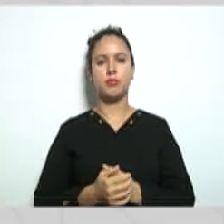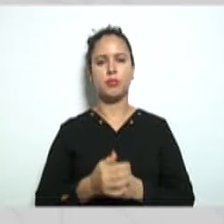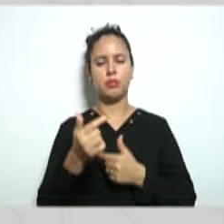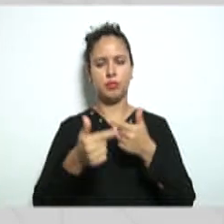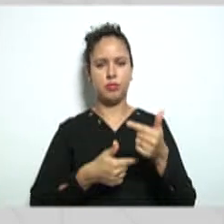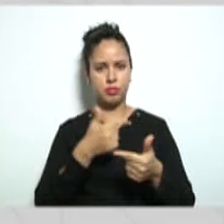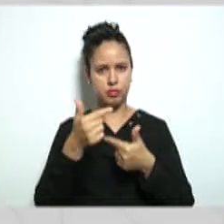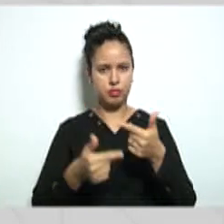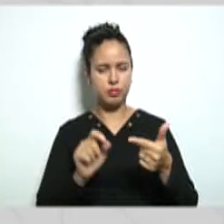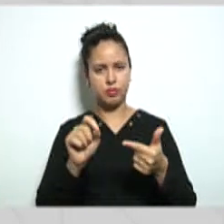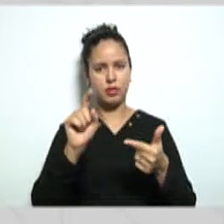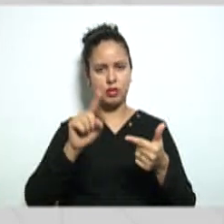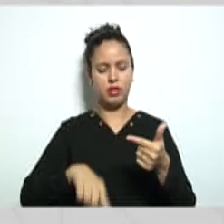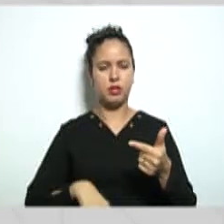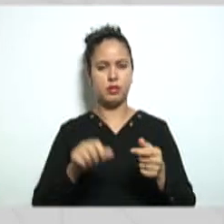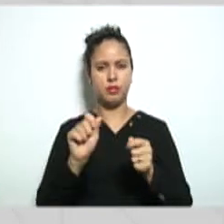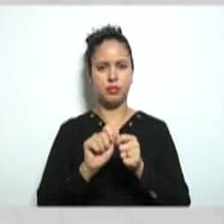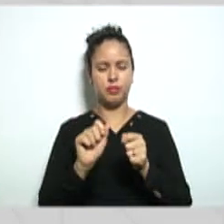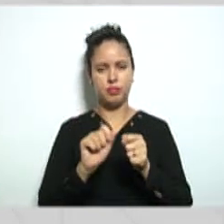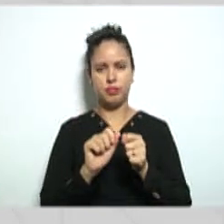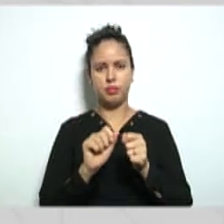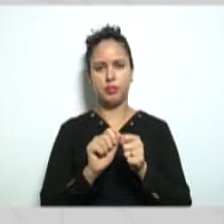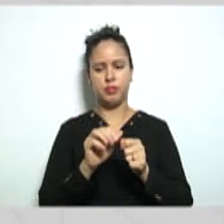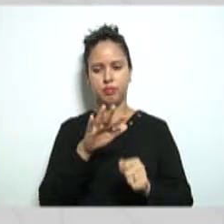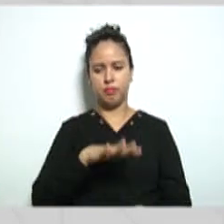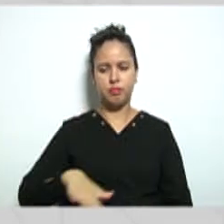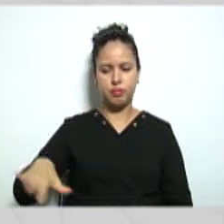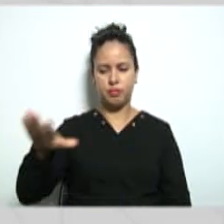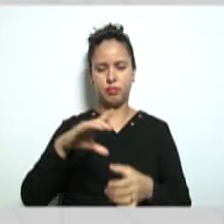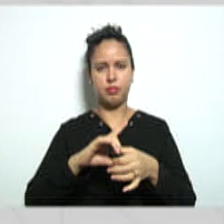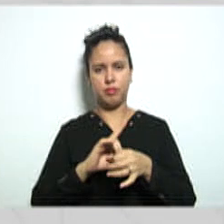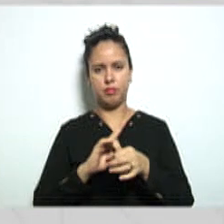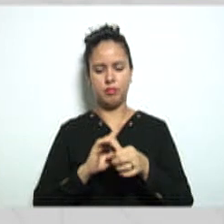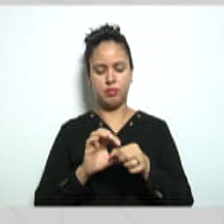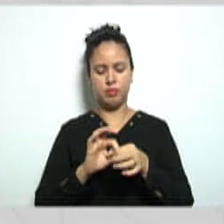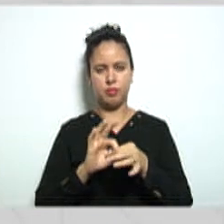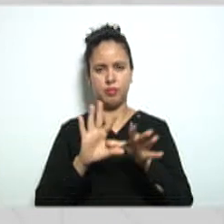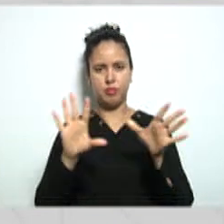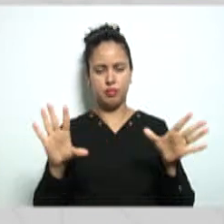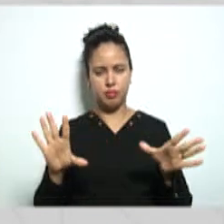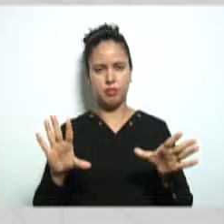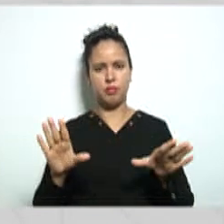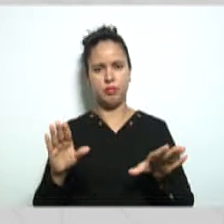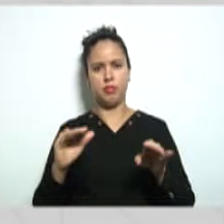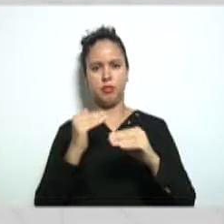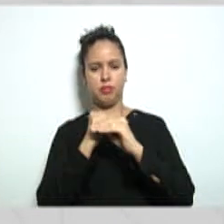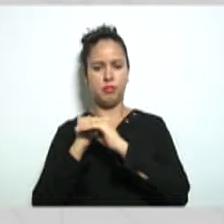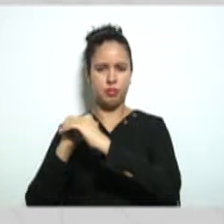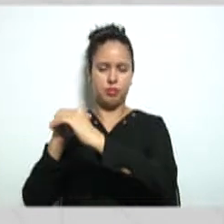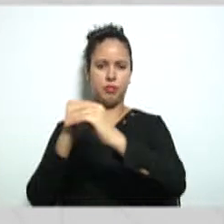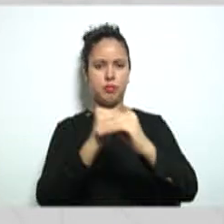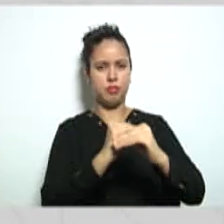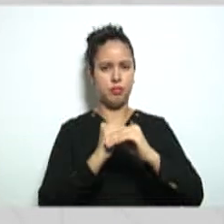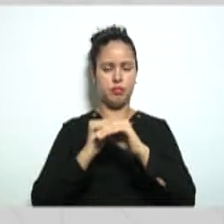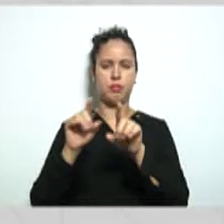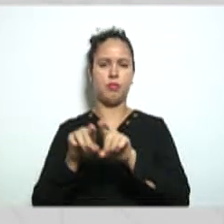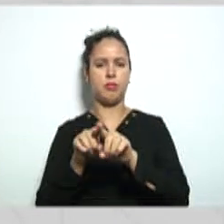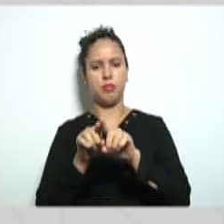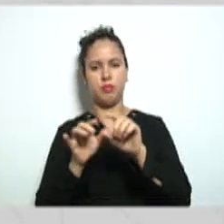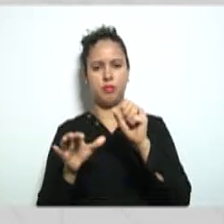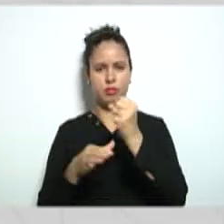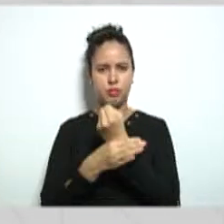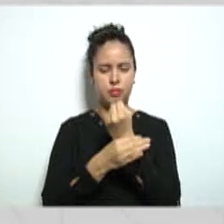Trabalho decente é aquele exercido em condições de liberdade, de equidade e de segurança.